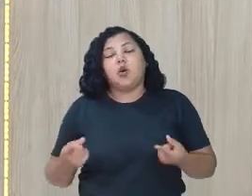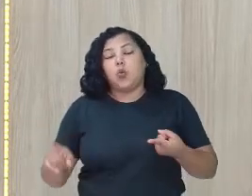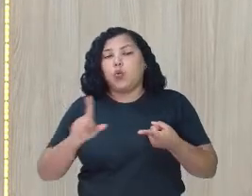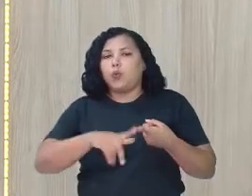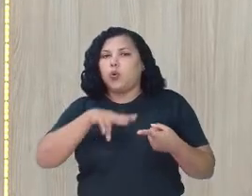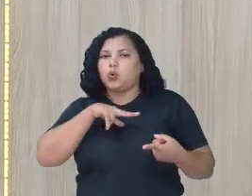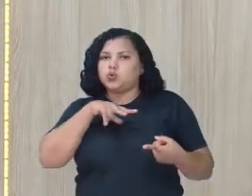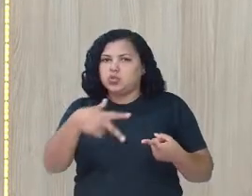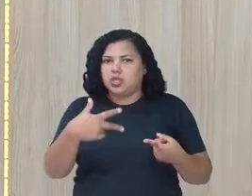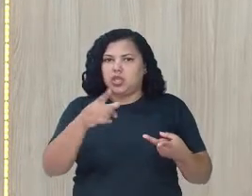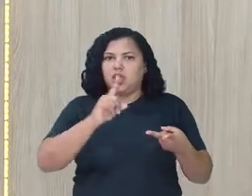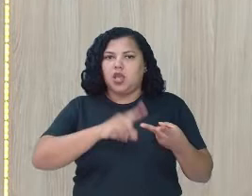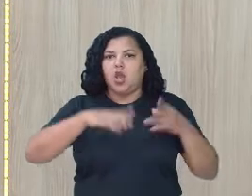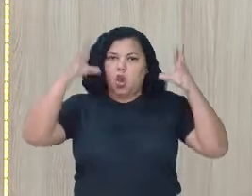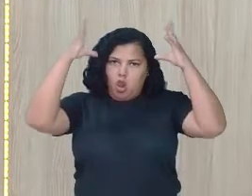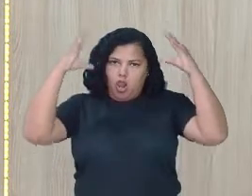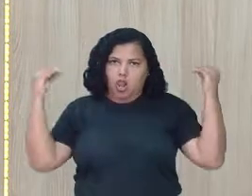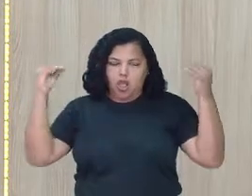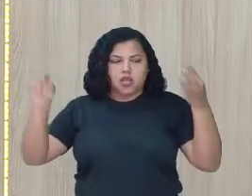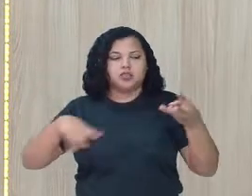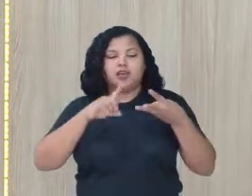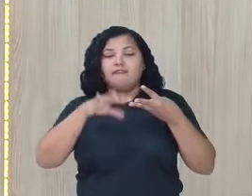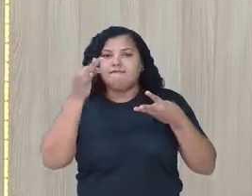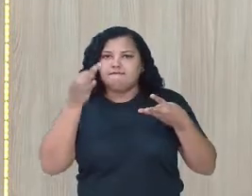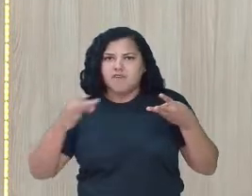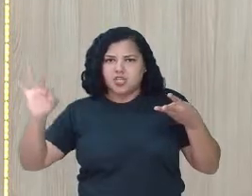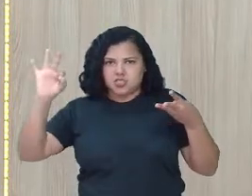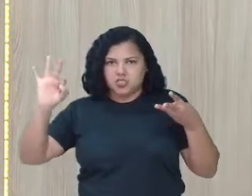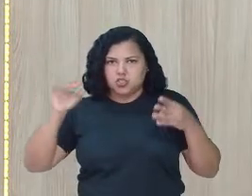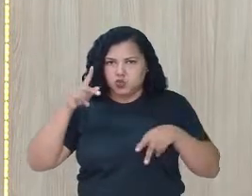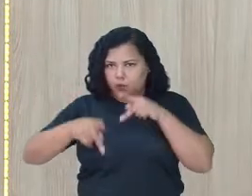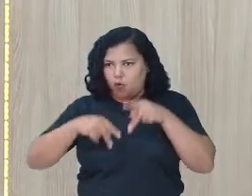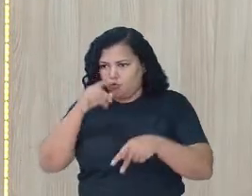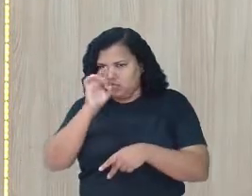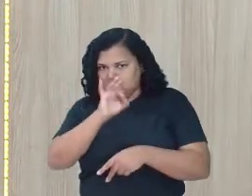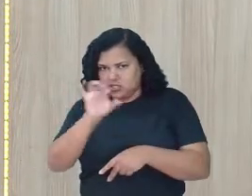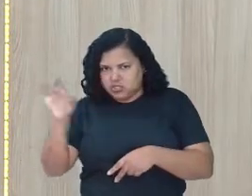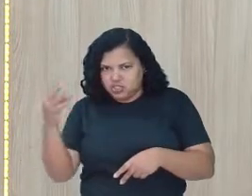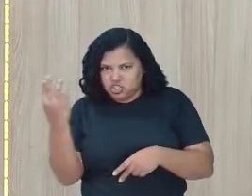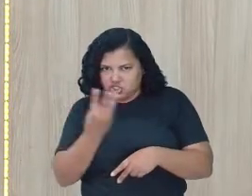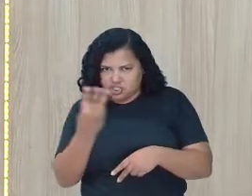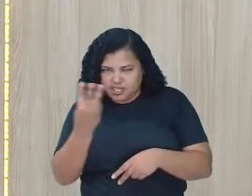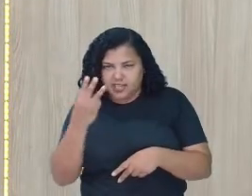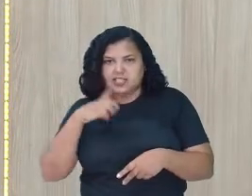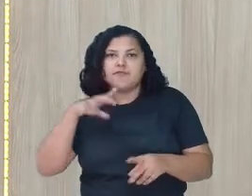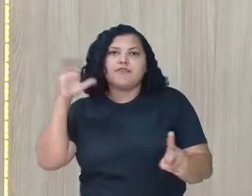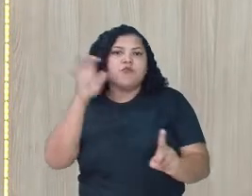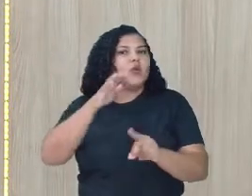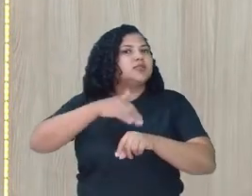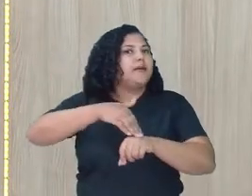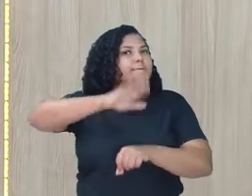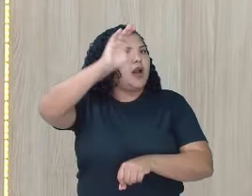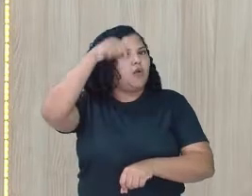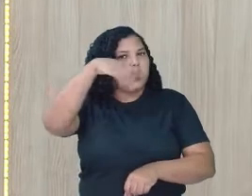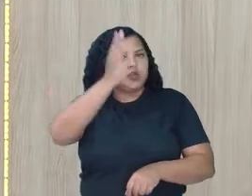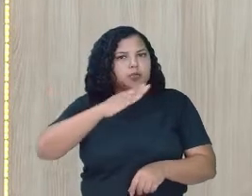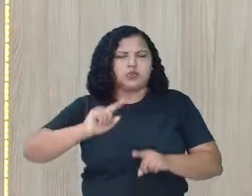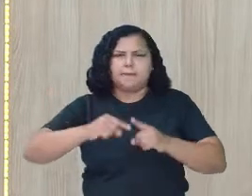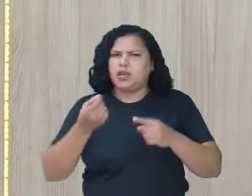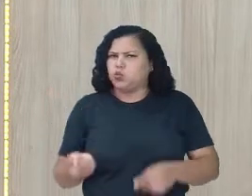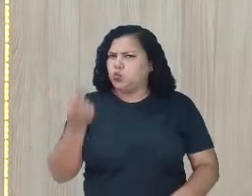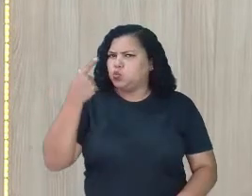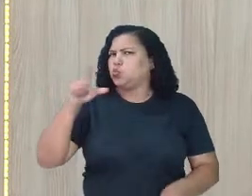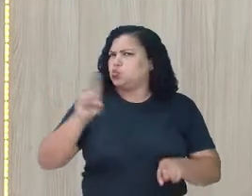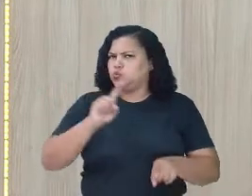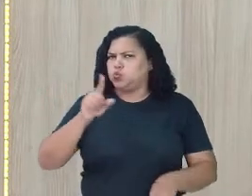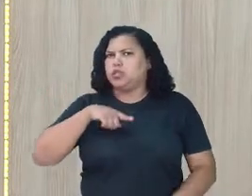os iniciais, né, que deram, ou que foram mais fortes, digamos assim, com uma presença mais marcante. Mas eles não foram únicos.